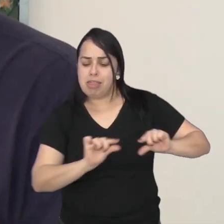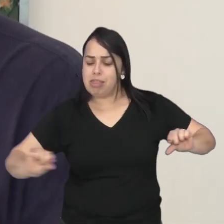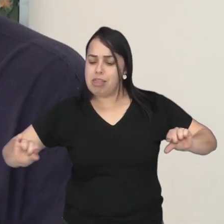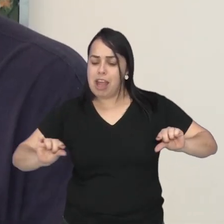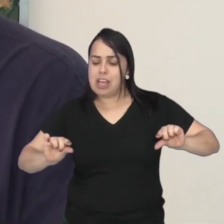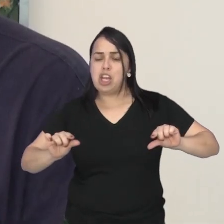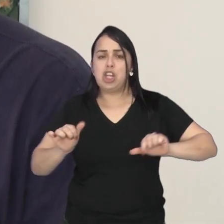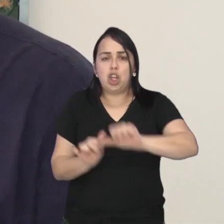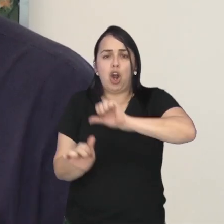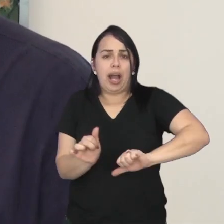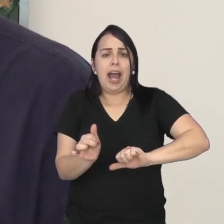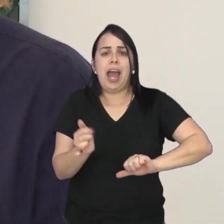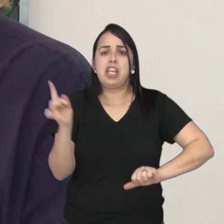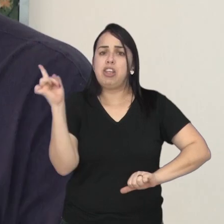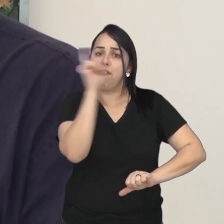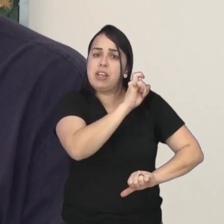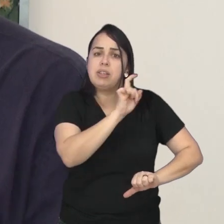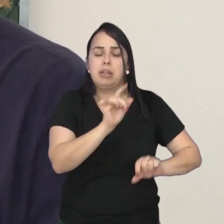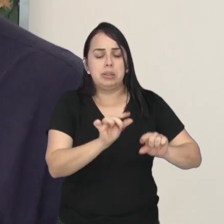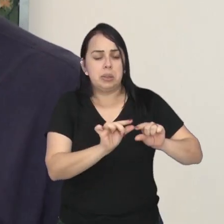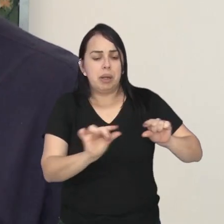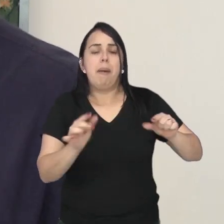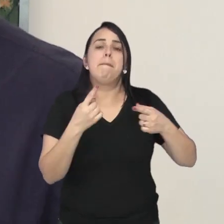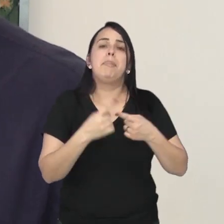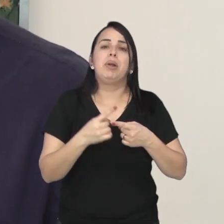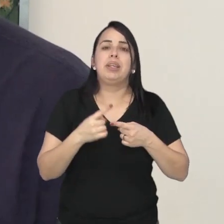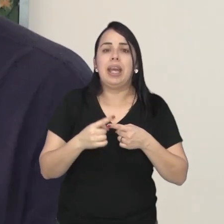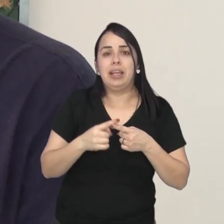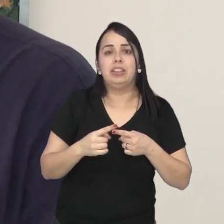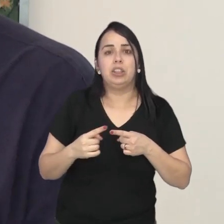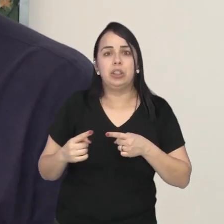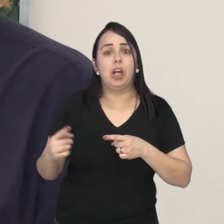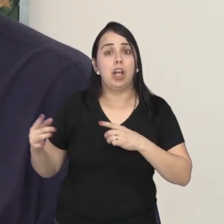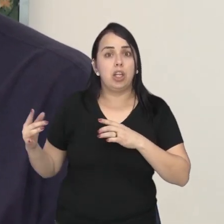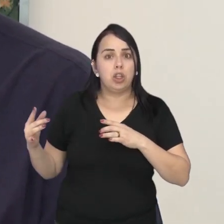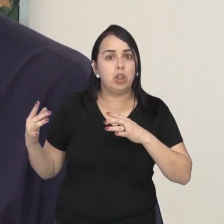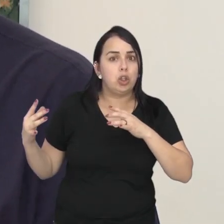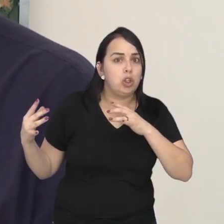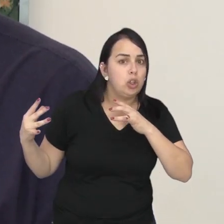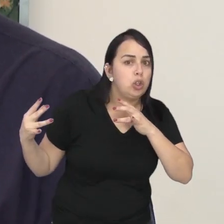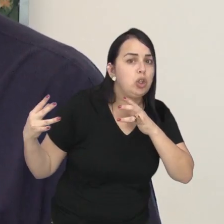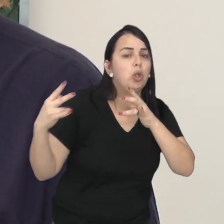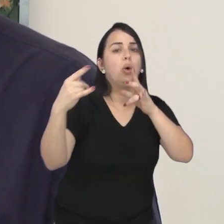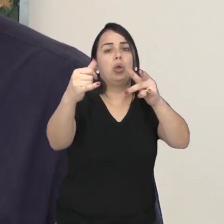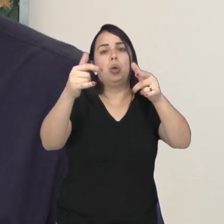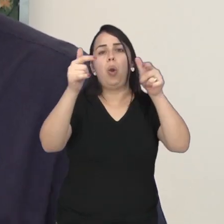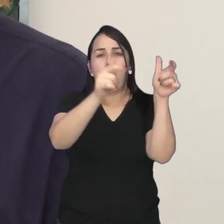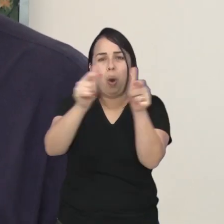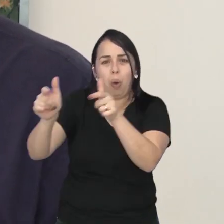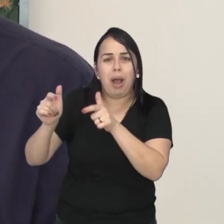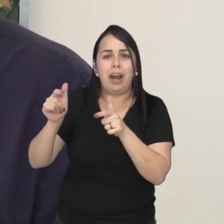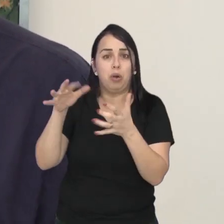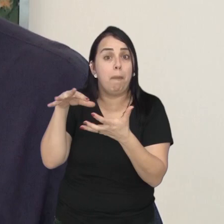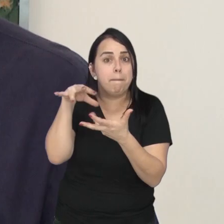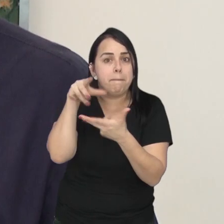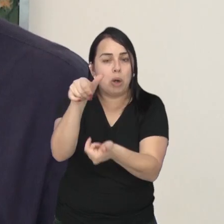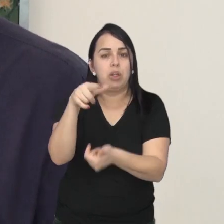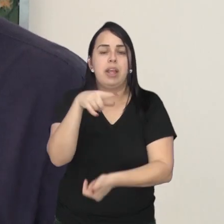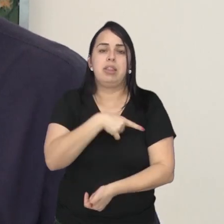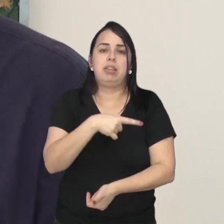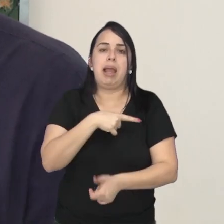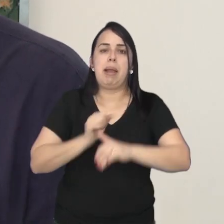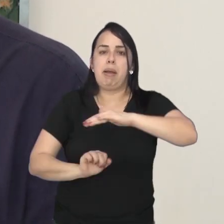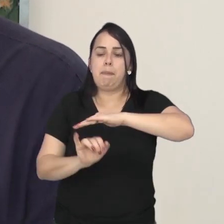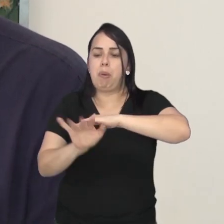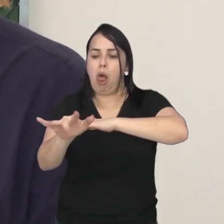porque é um número que existe em todos os sistemas de distribuição de água do mundo e que é onde chega no